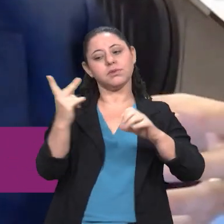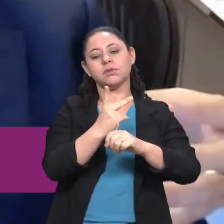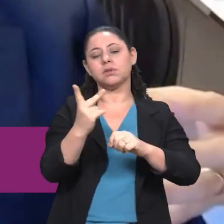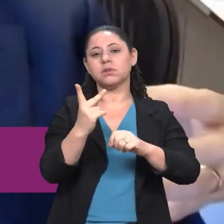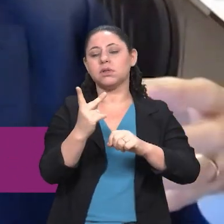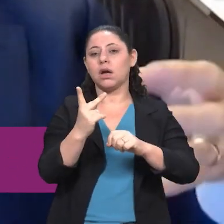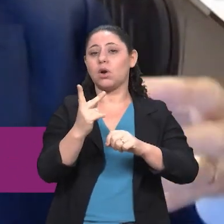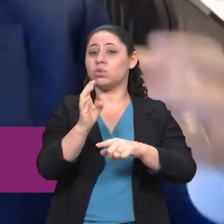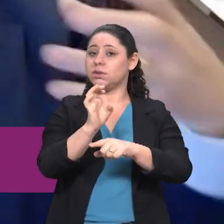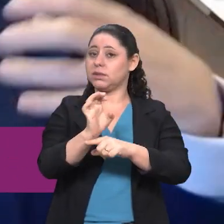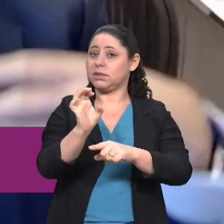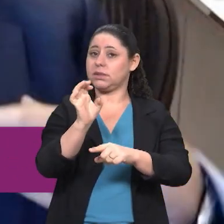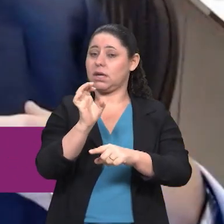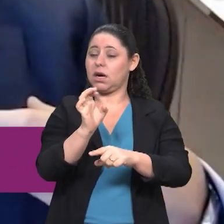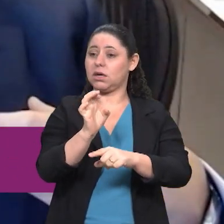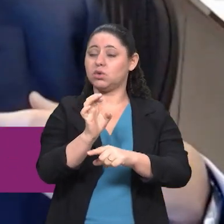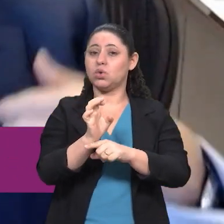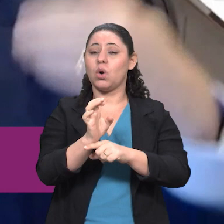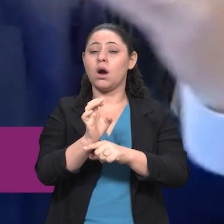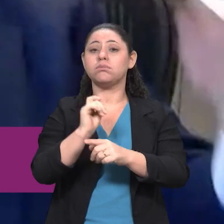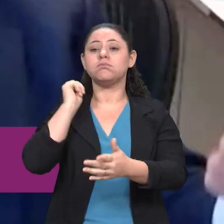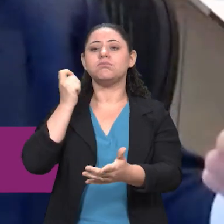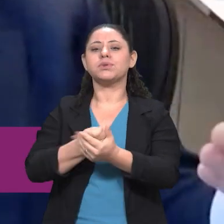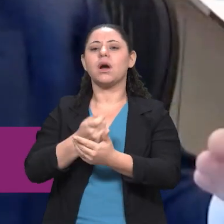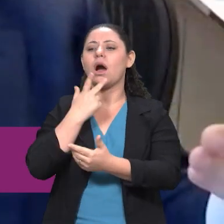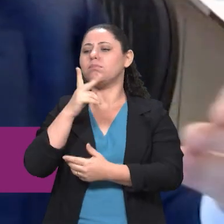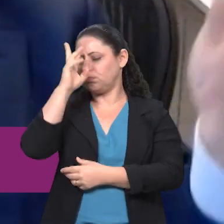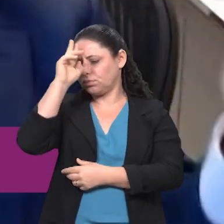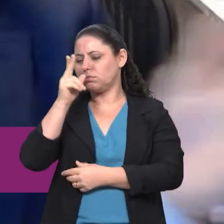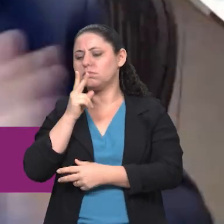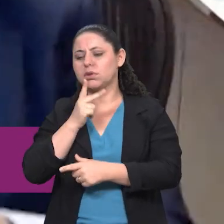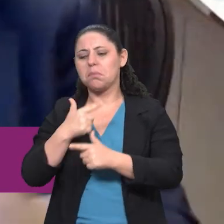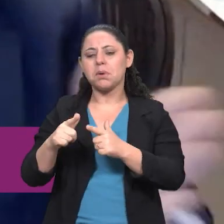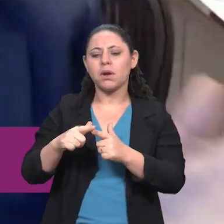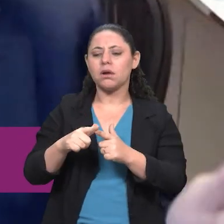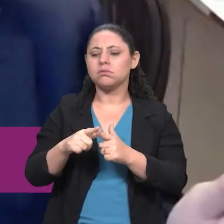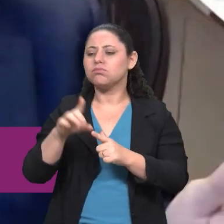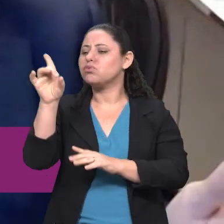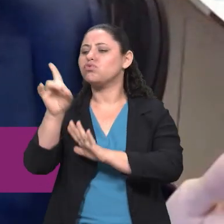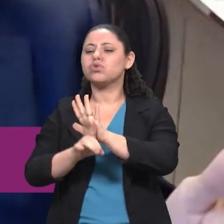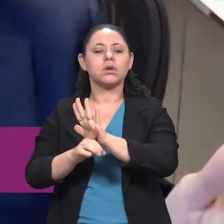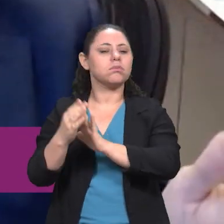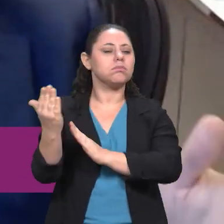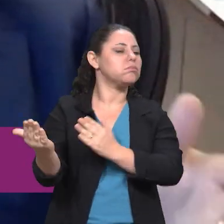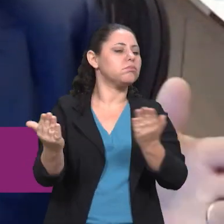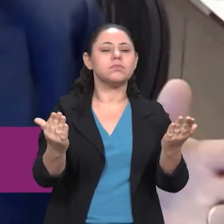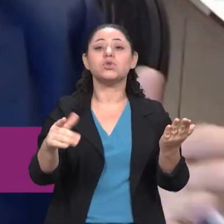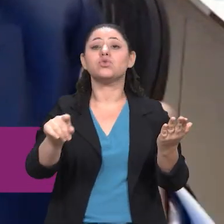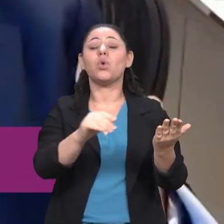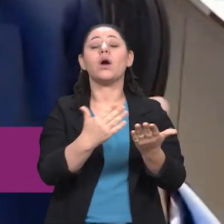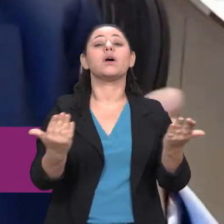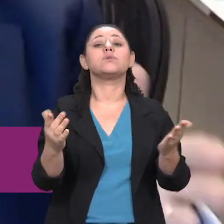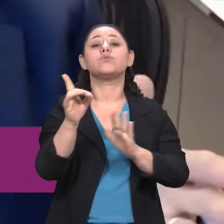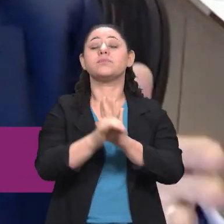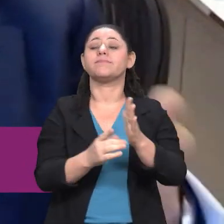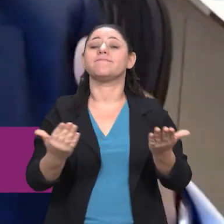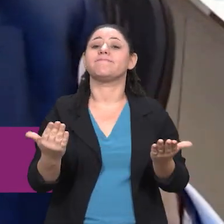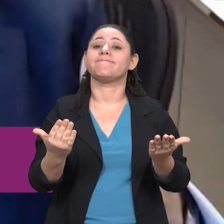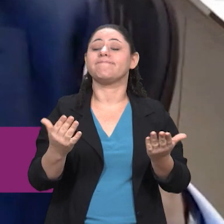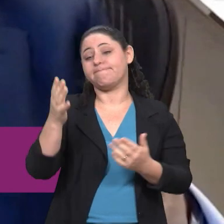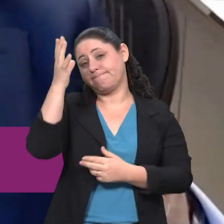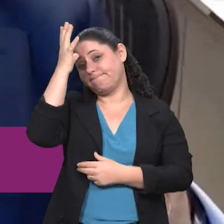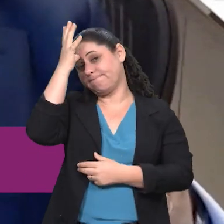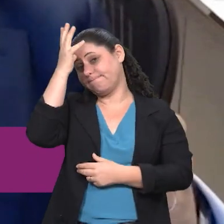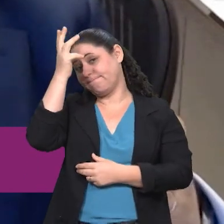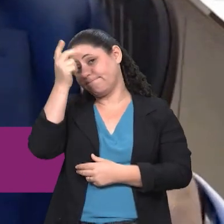conflitantes, e cabe ao Estado dar a última palavra de quem vai ter o direito ou quem não tem o direito. Sim. Obviamente que